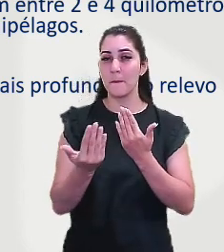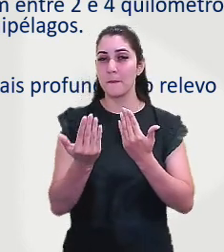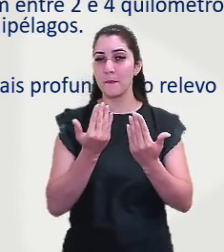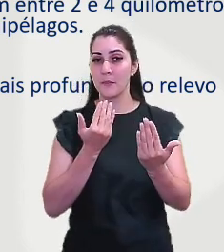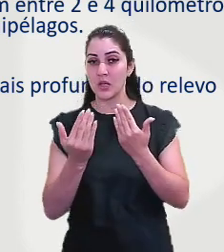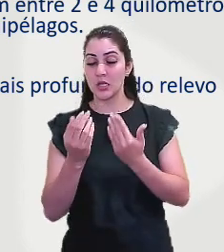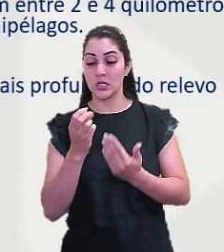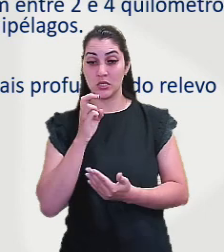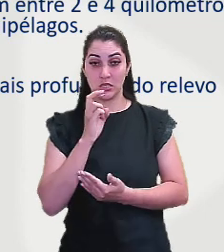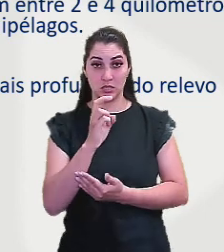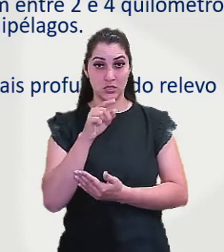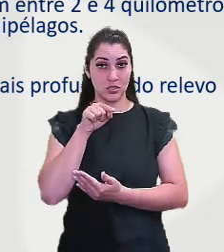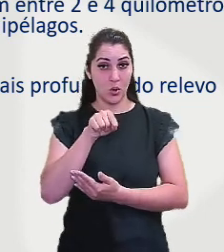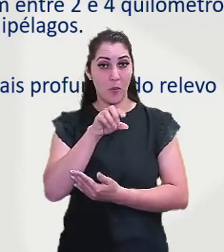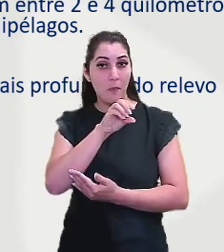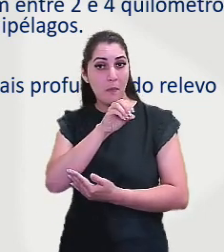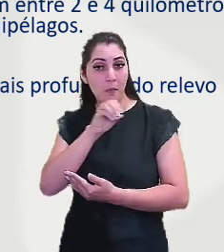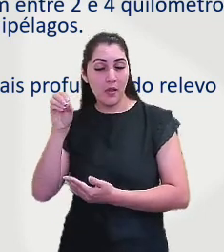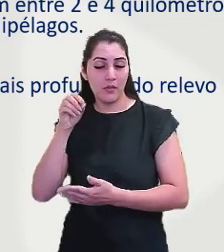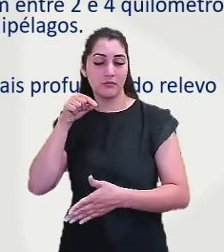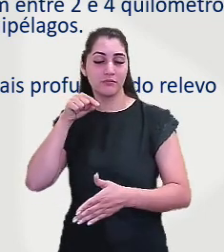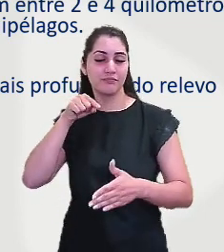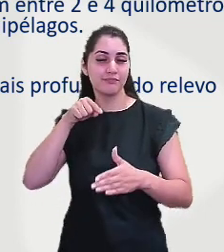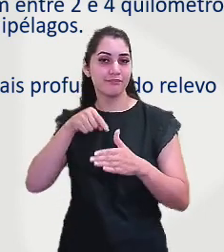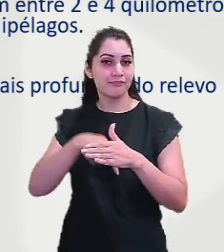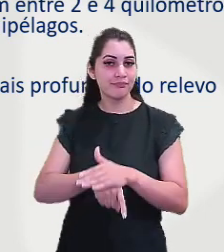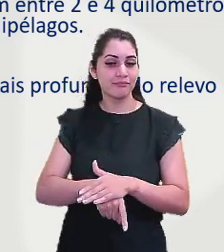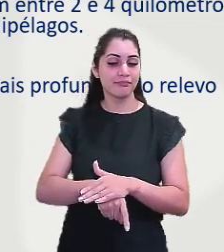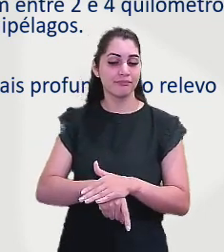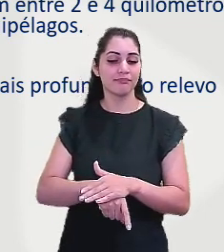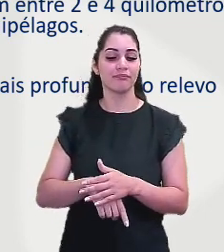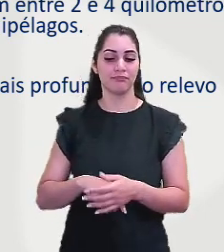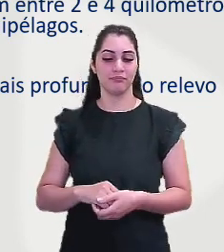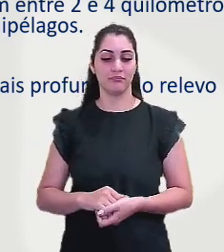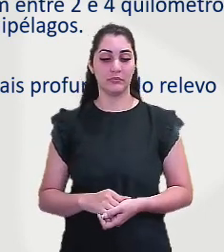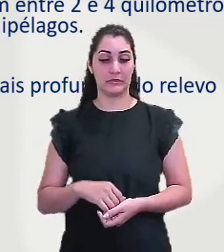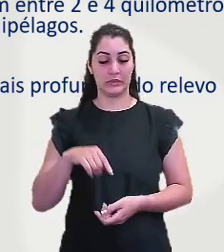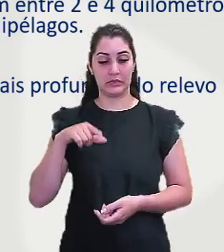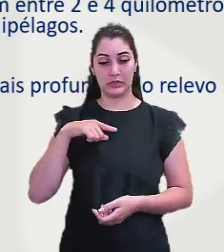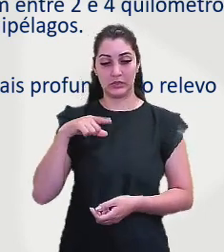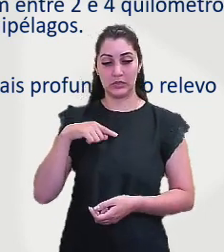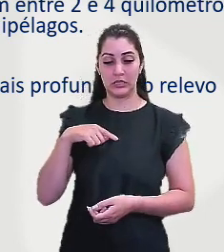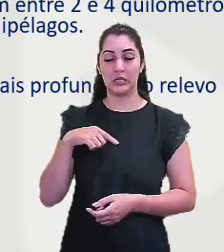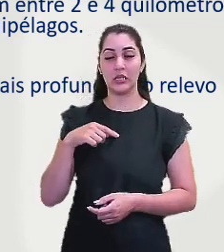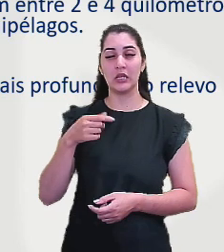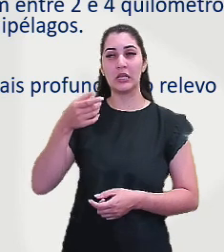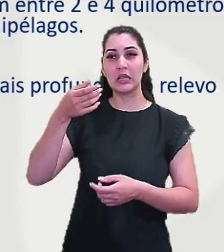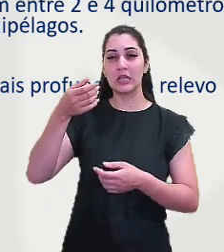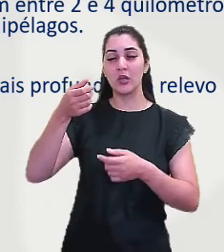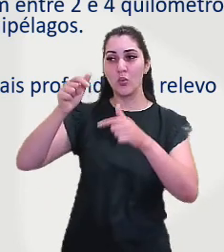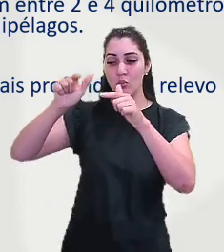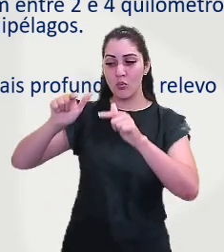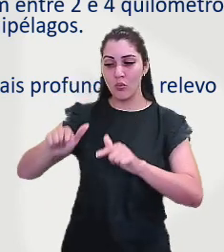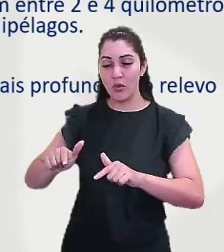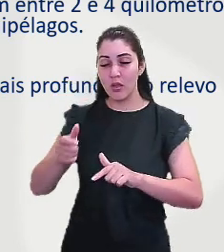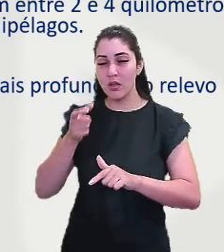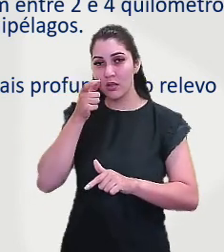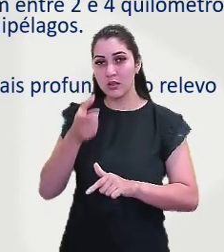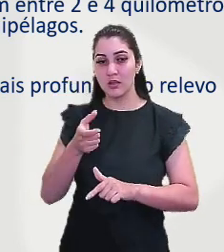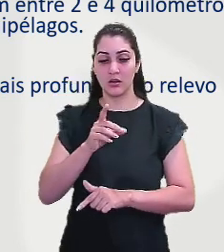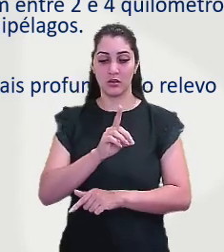5 mil metros de profundidade e é formada por extensas bacias. Temos essas áreas assim, muito interessantes, que são as dorsais,